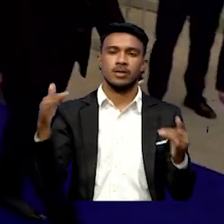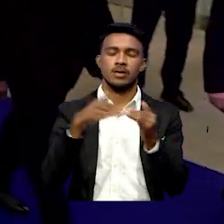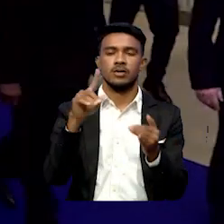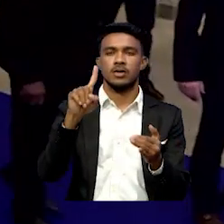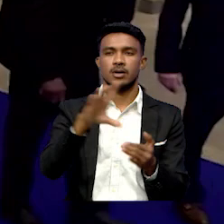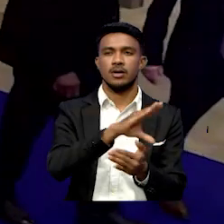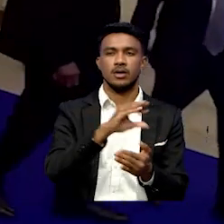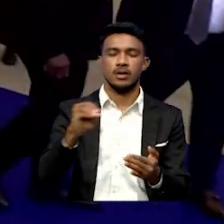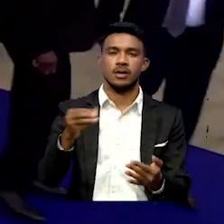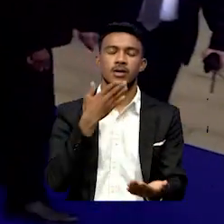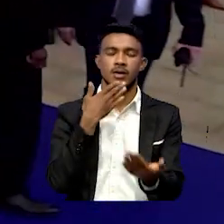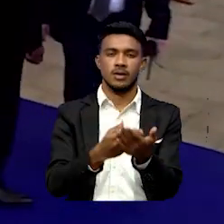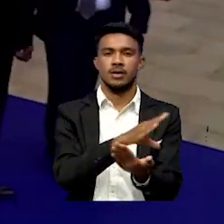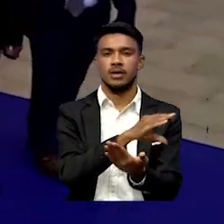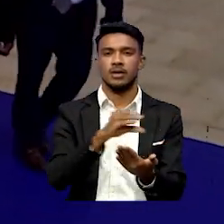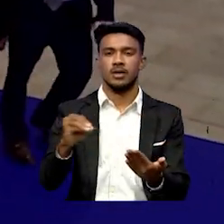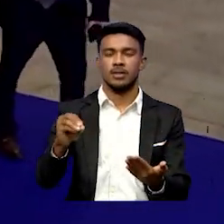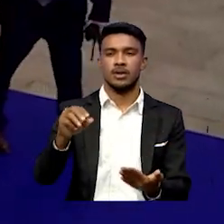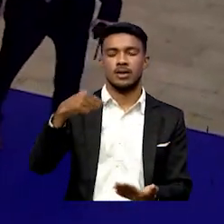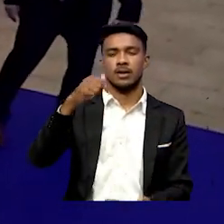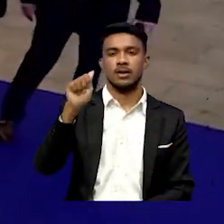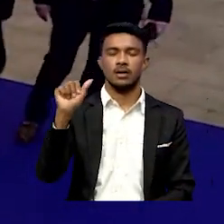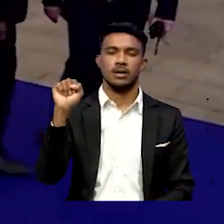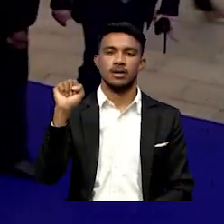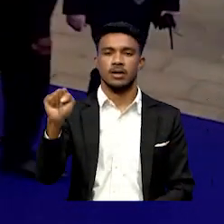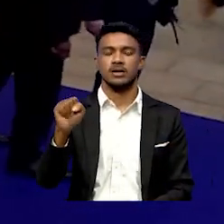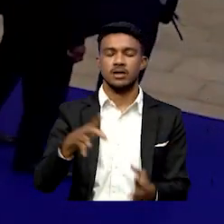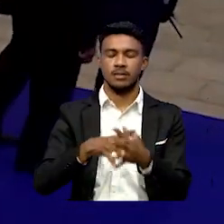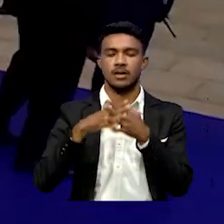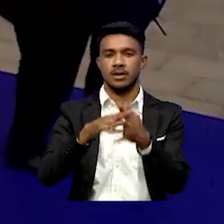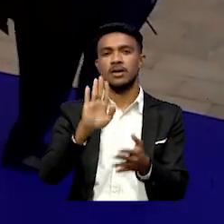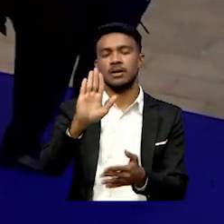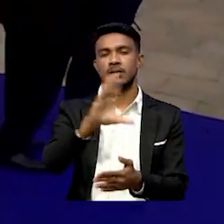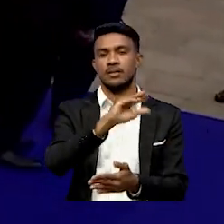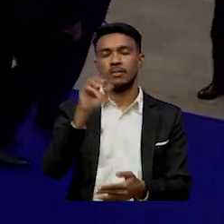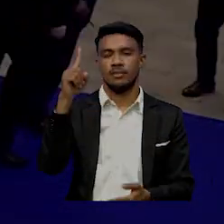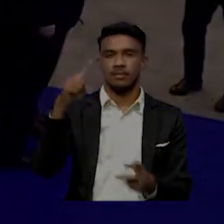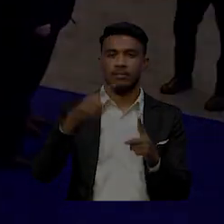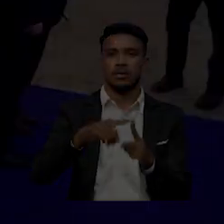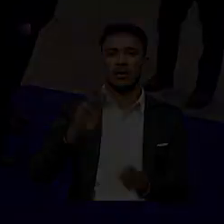fornecimento adicional ba gas natural líquido Estados Unidos americanian ba Europa.